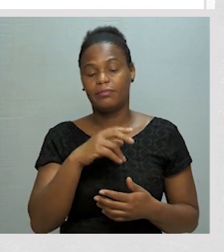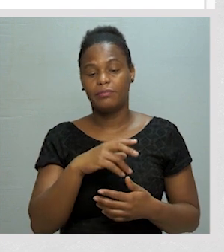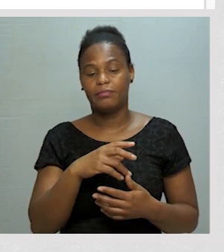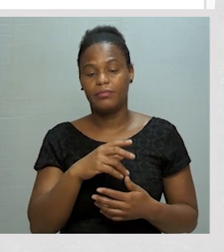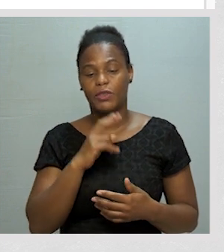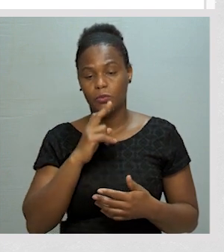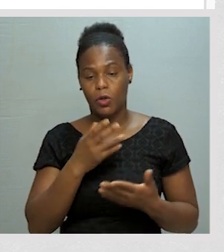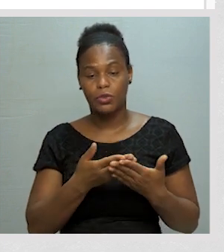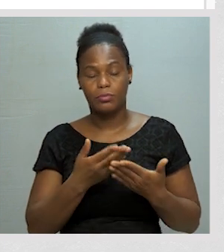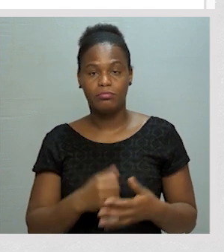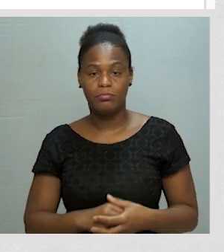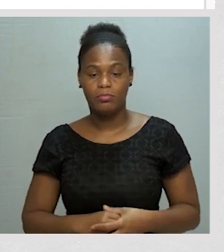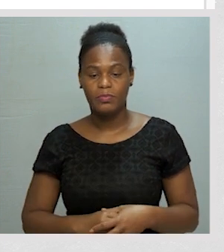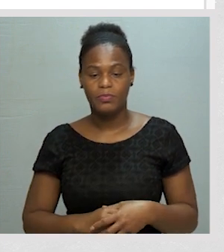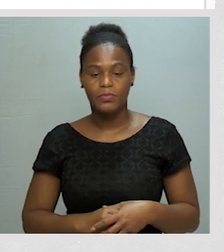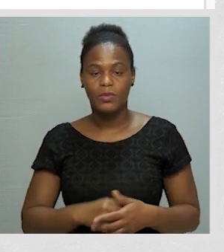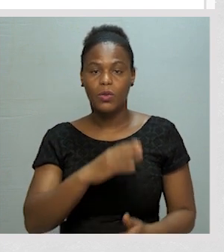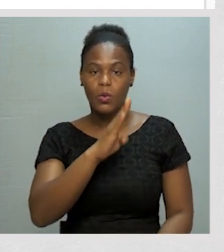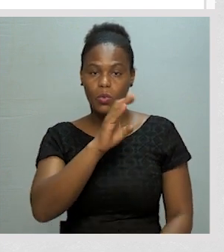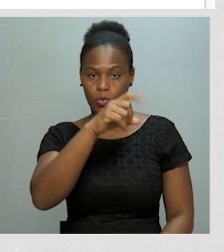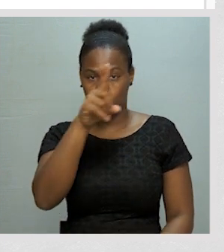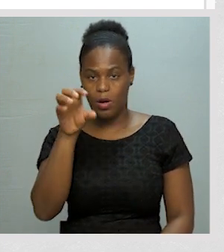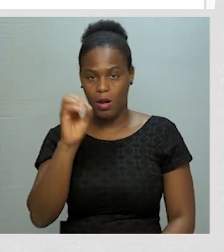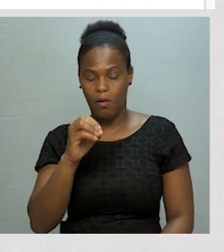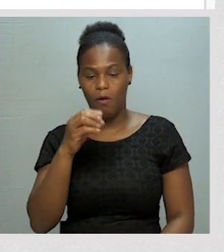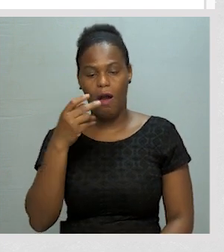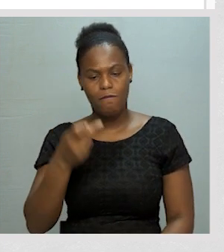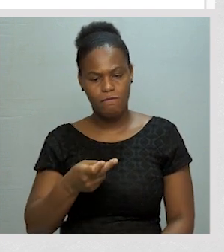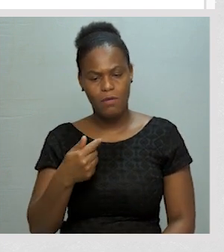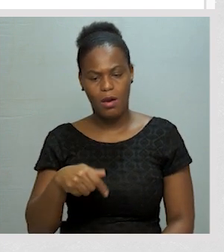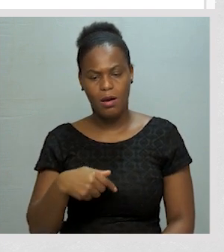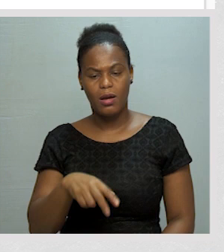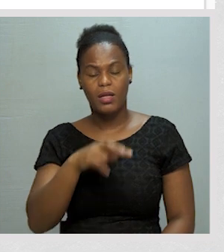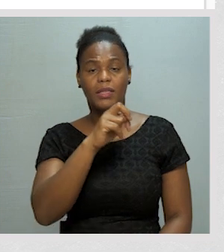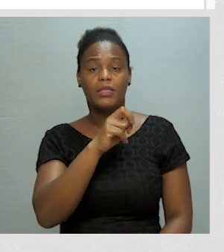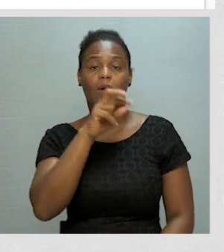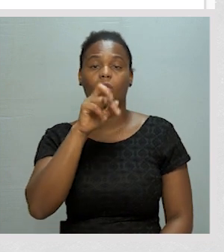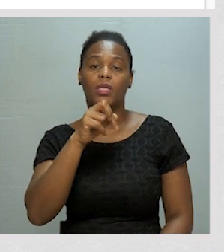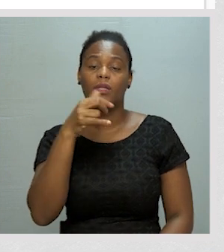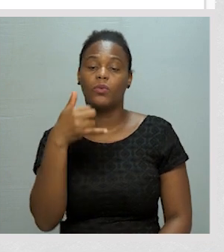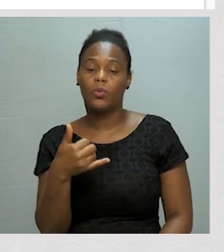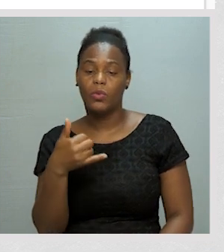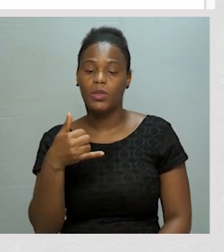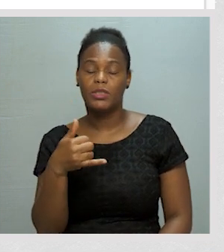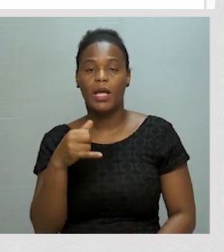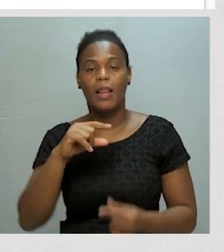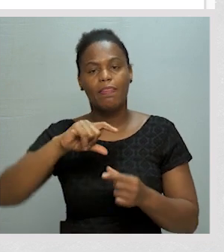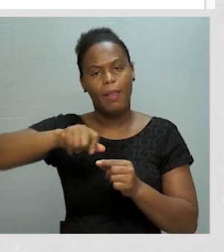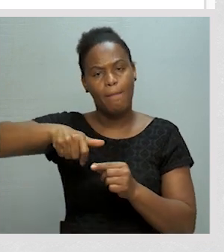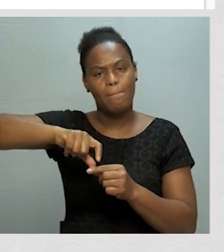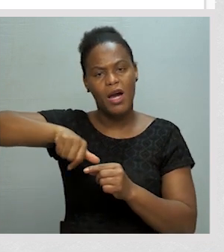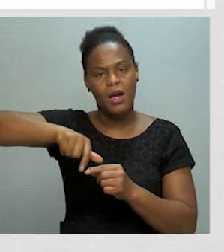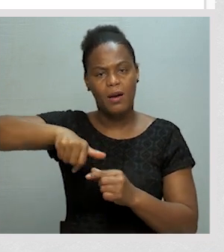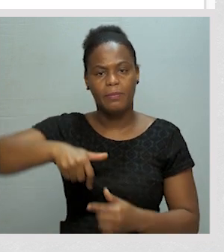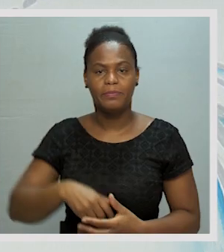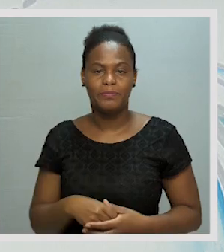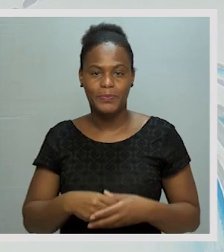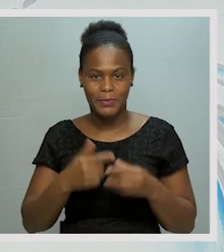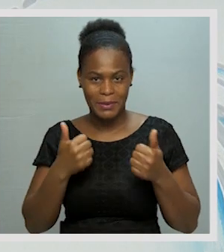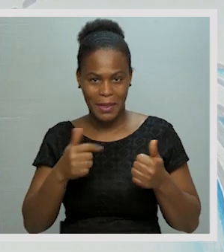Ficamos com 3 mais 1, ou 1 mais 3 mais 4, que dá, exato,